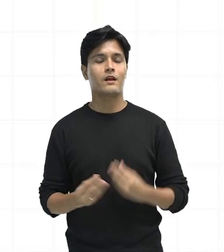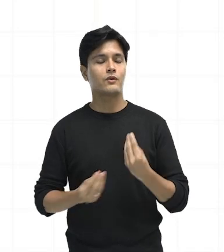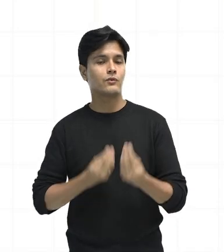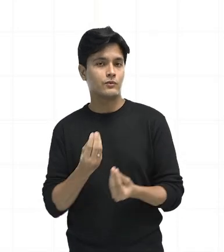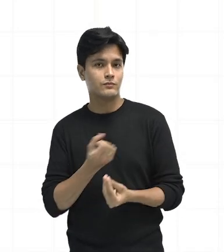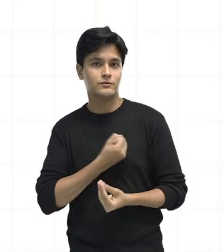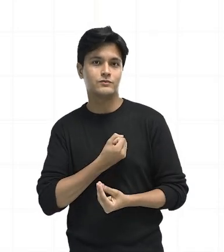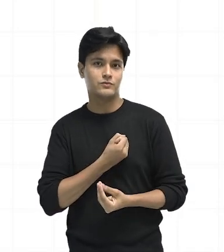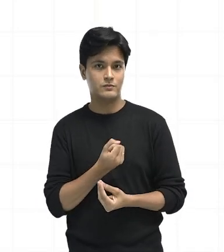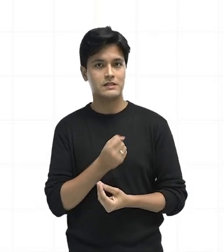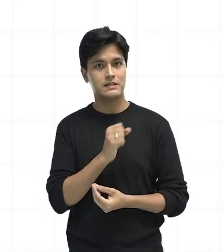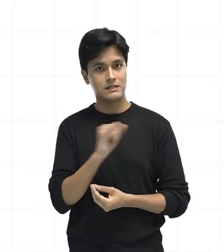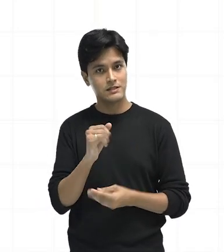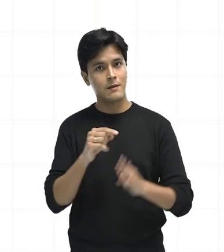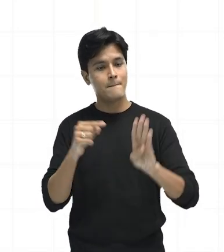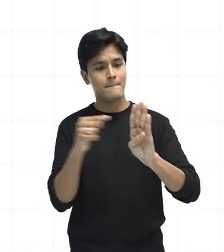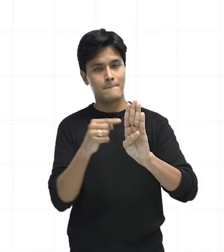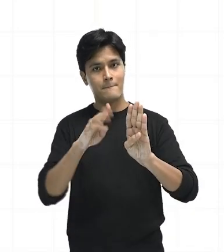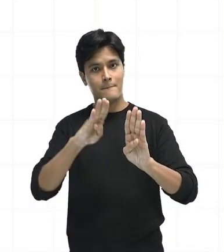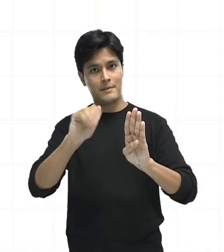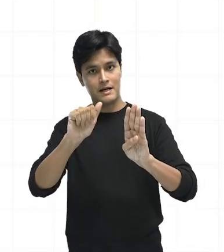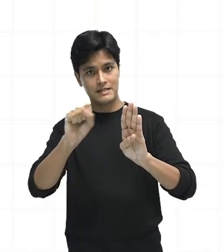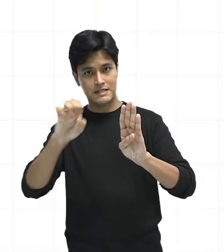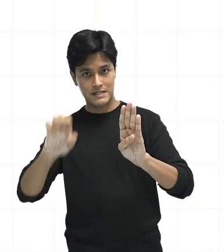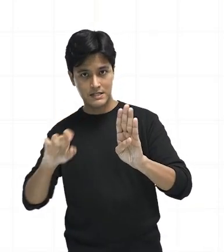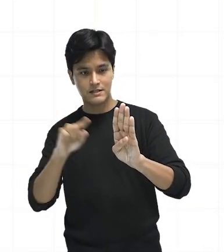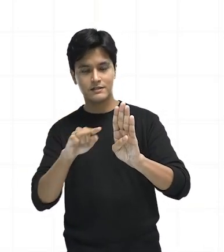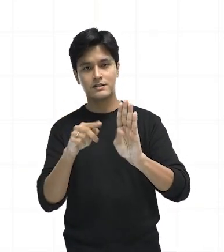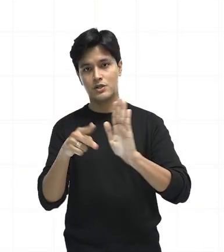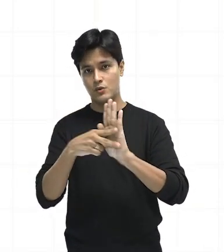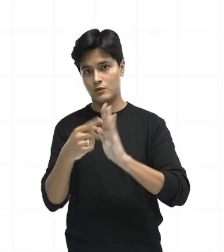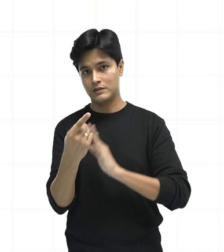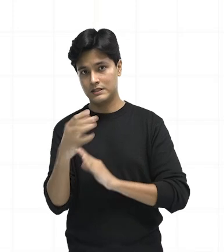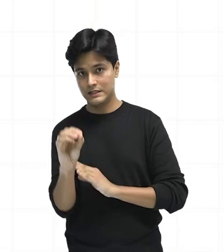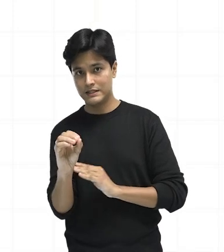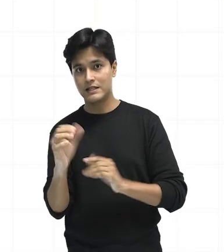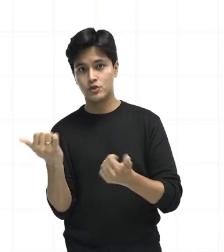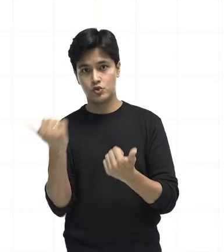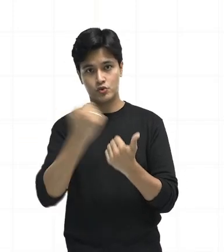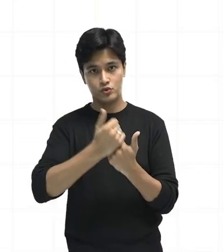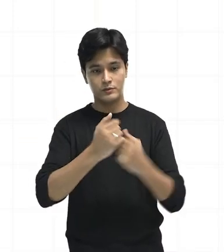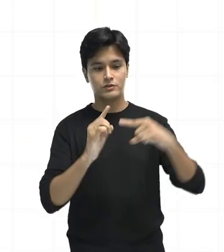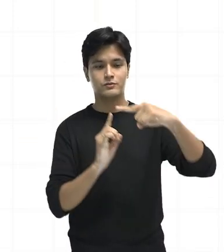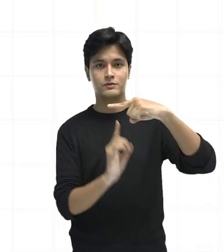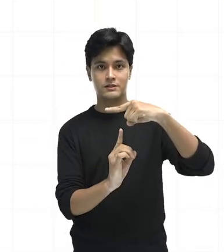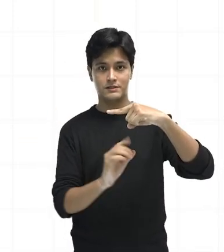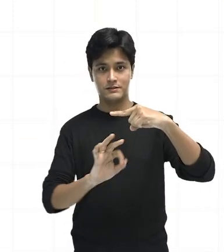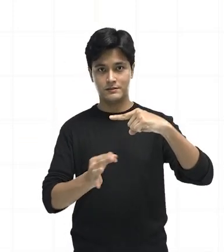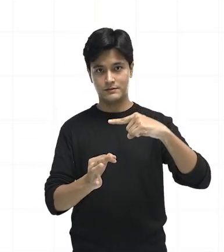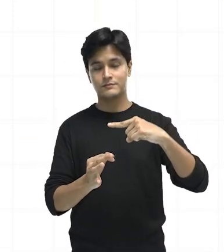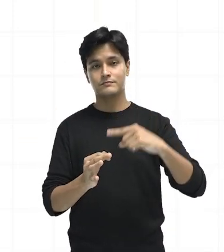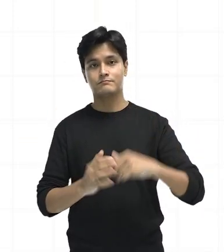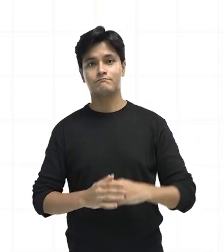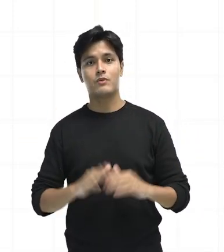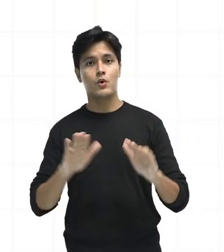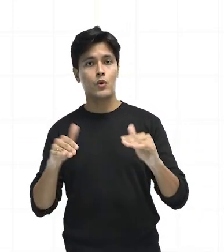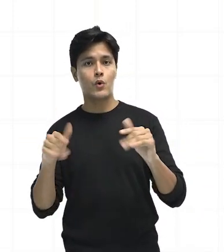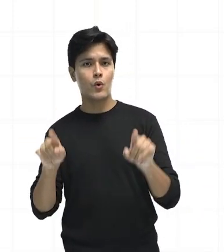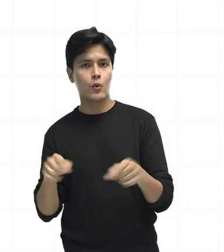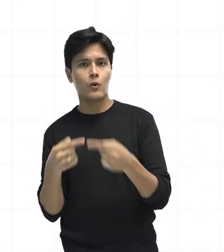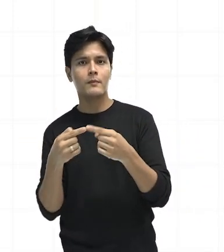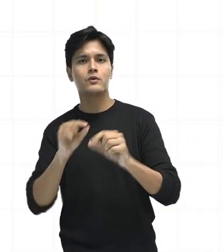10, o 100 e o 1000 e assim por diante, de acordo com a quantidade de casas decimais